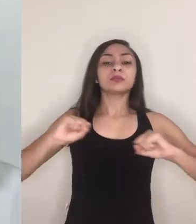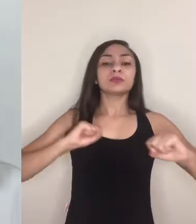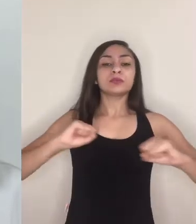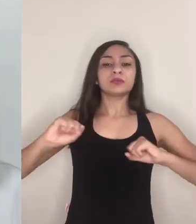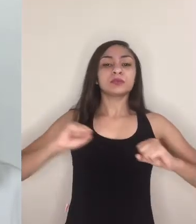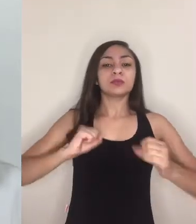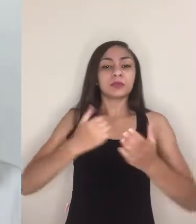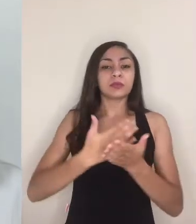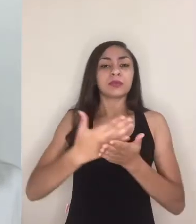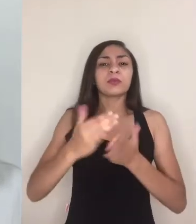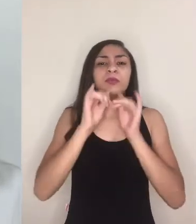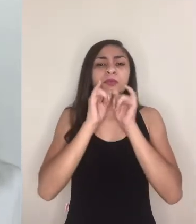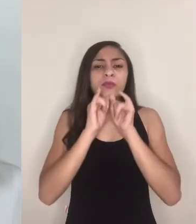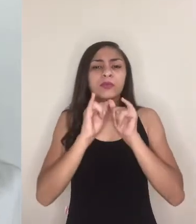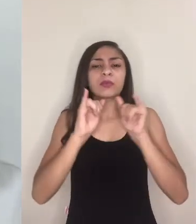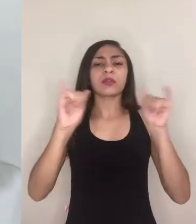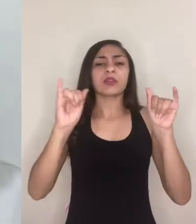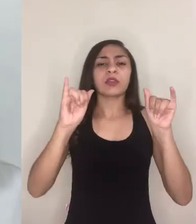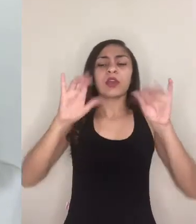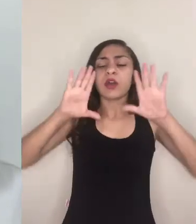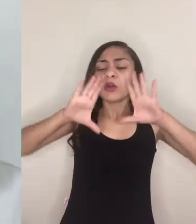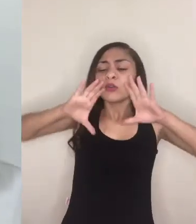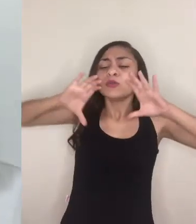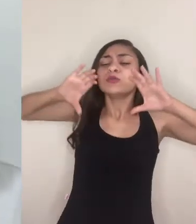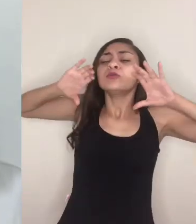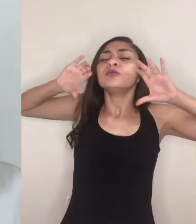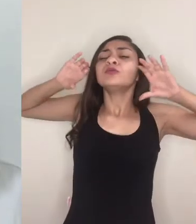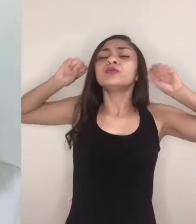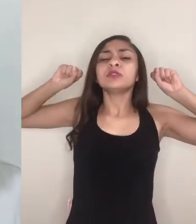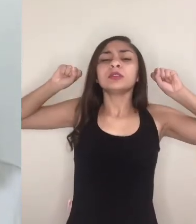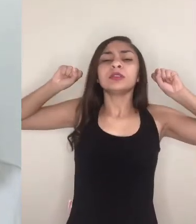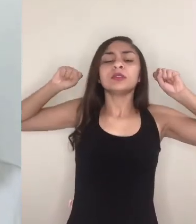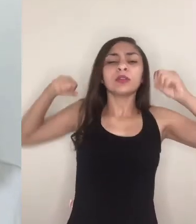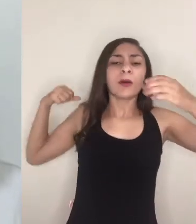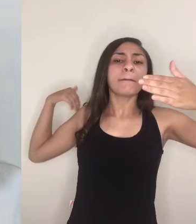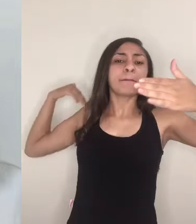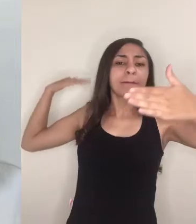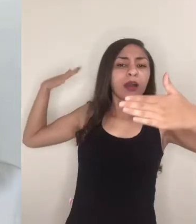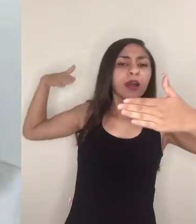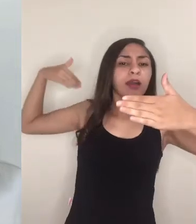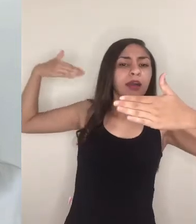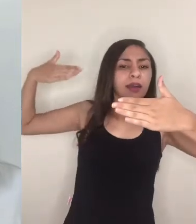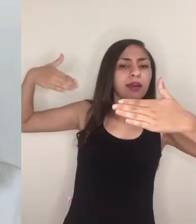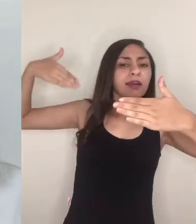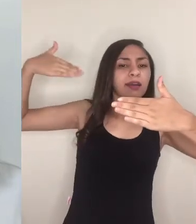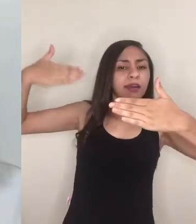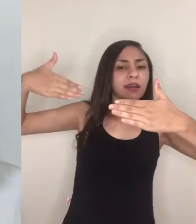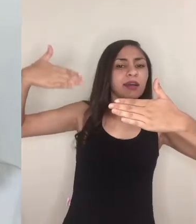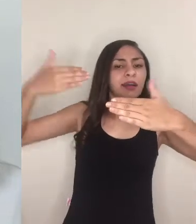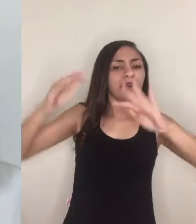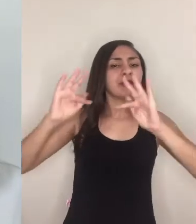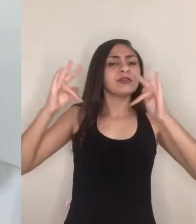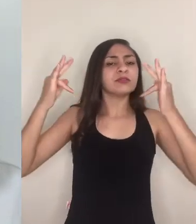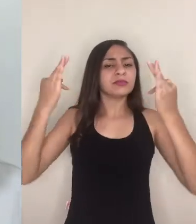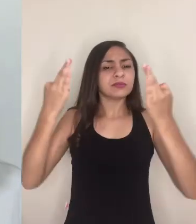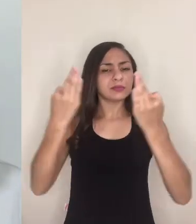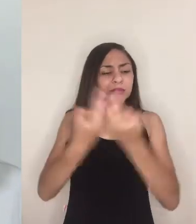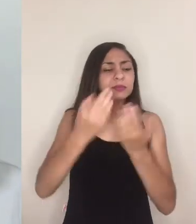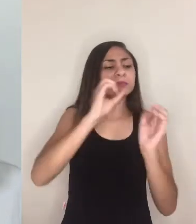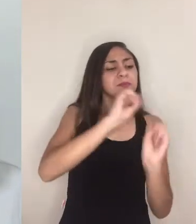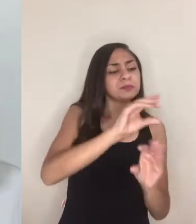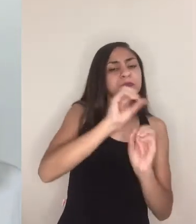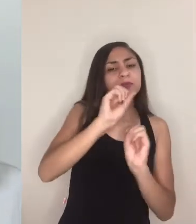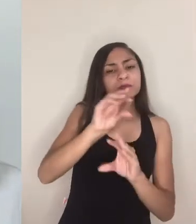Ó Deus, com os nossos ouvidos ouvimos nossos pais nos relatarem o que Tu fizeste